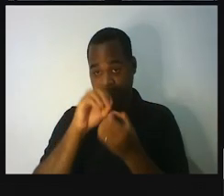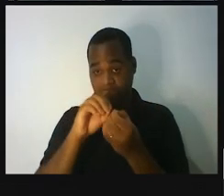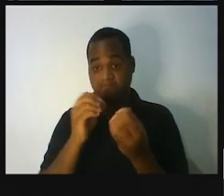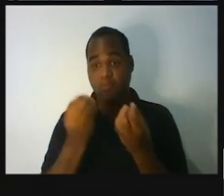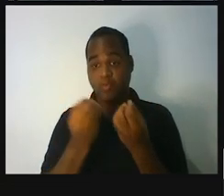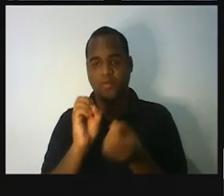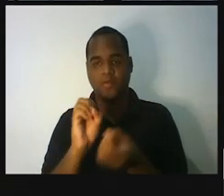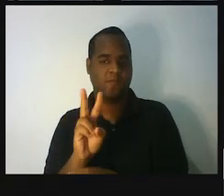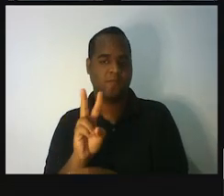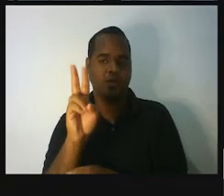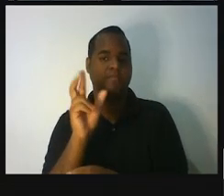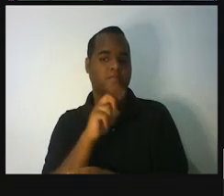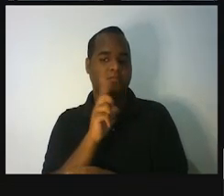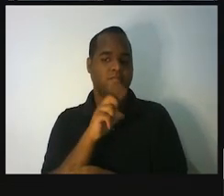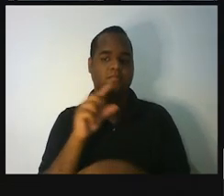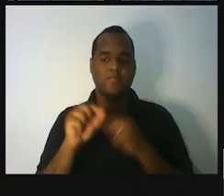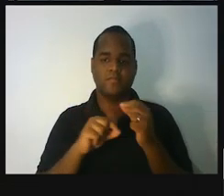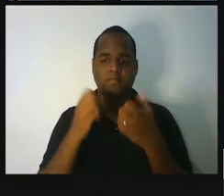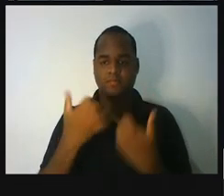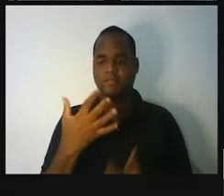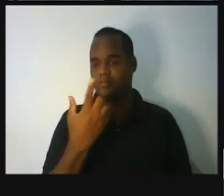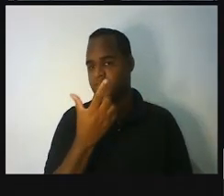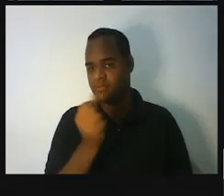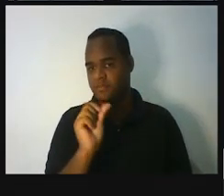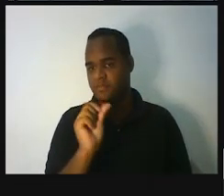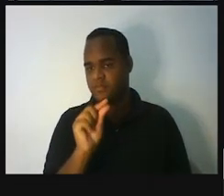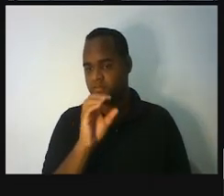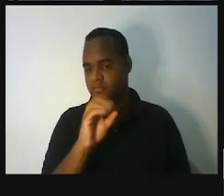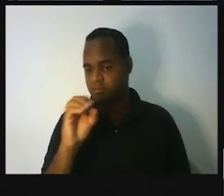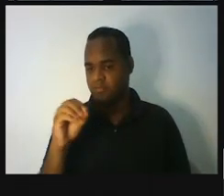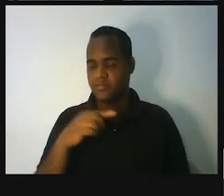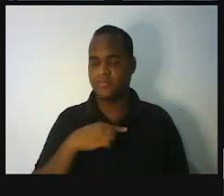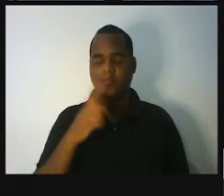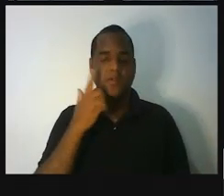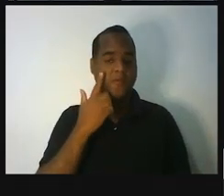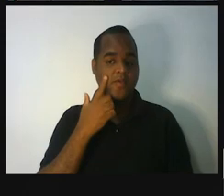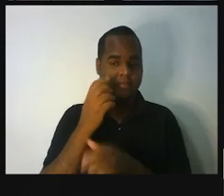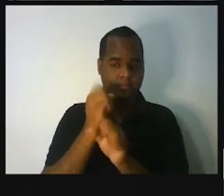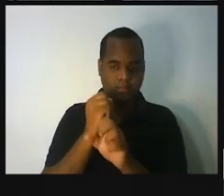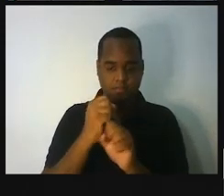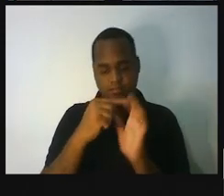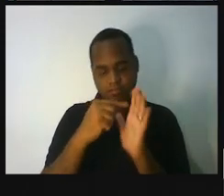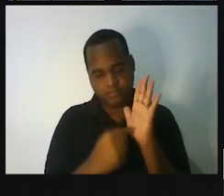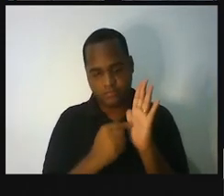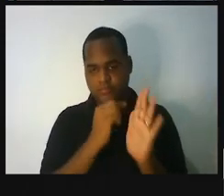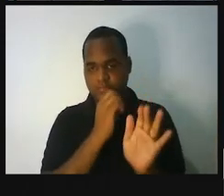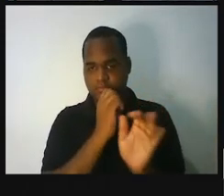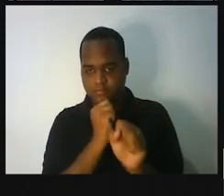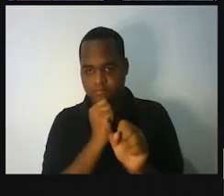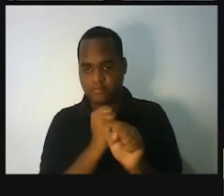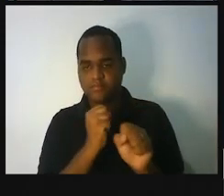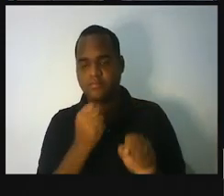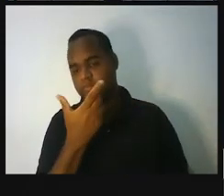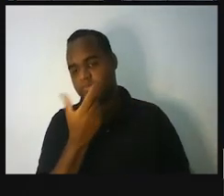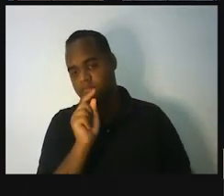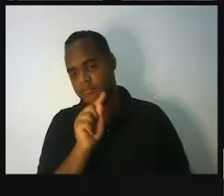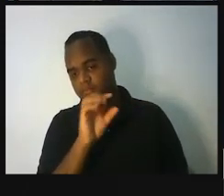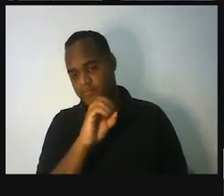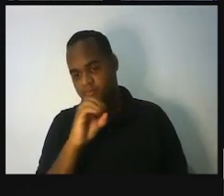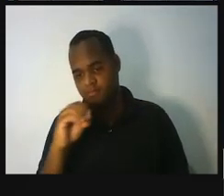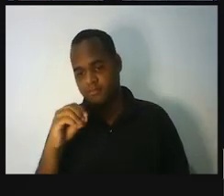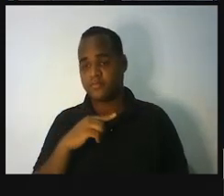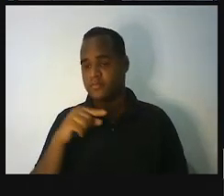era o valor. 26 mil. Então, a gente pega a calculadora e coloca 26 mil. A gente